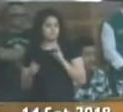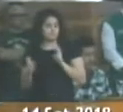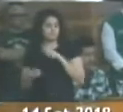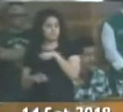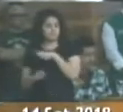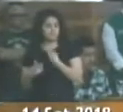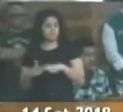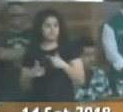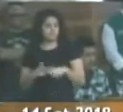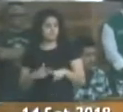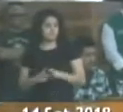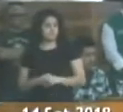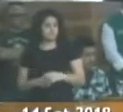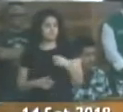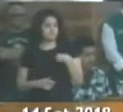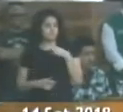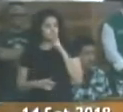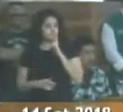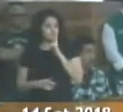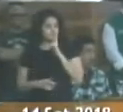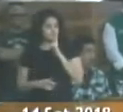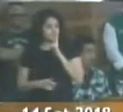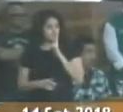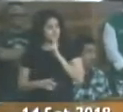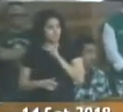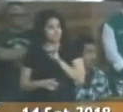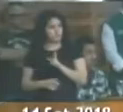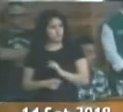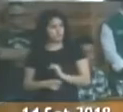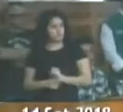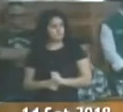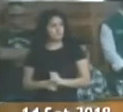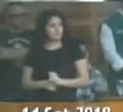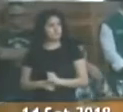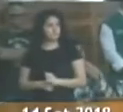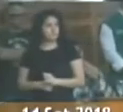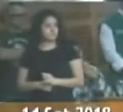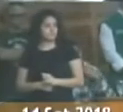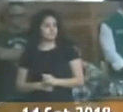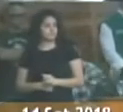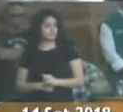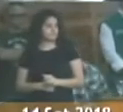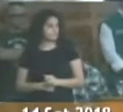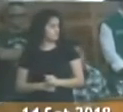foi por e-mail, quem responde sou eu. Então, não tem nenhuma...